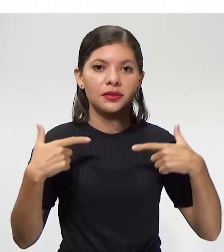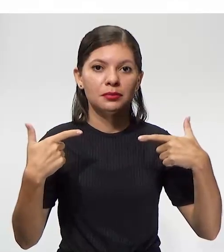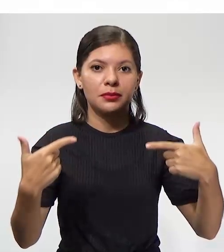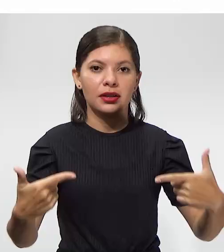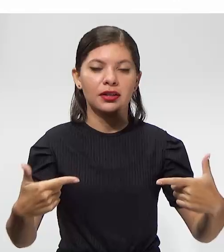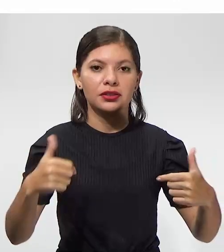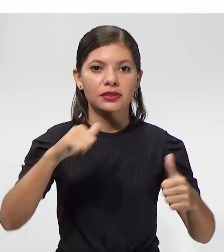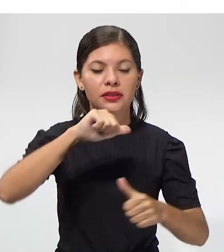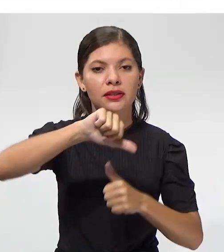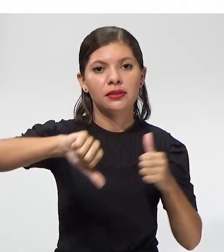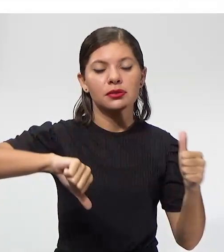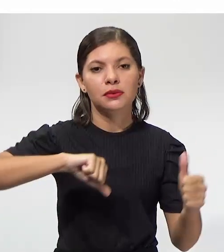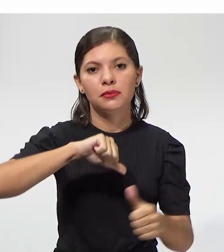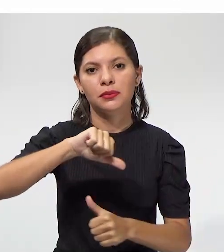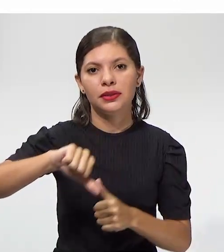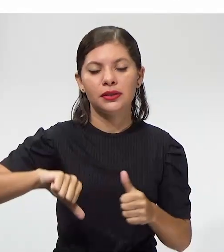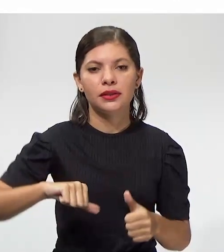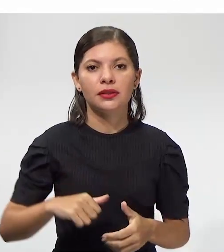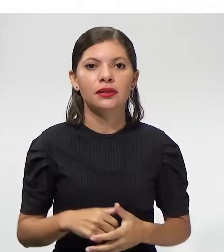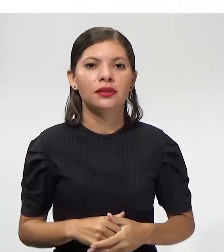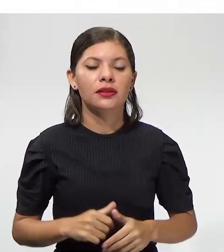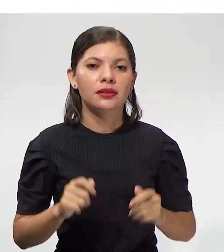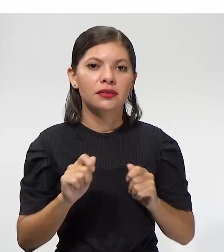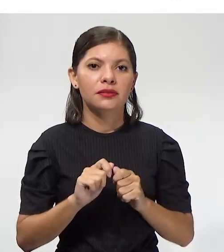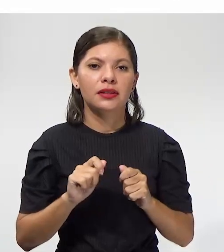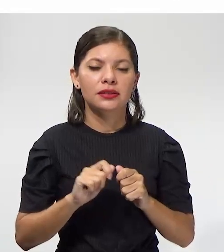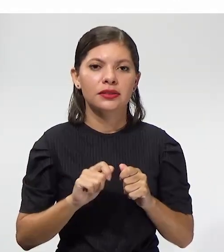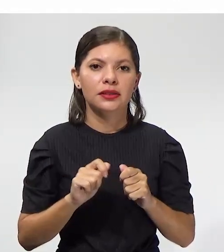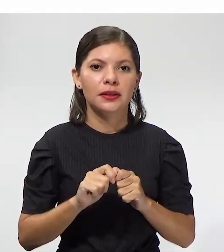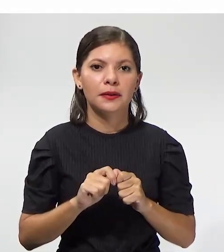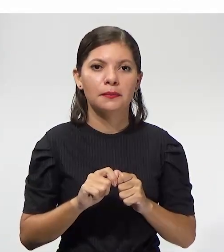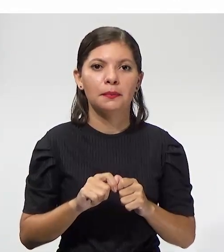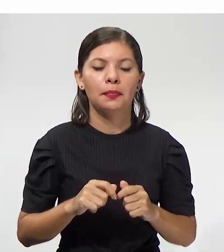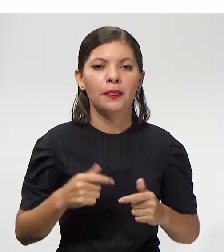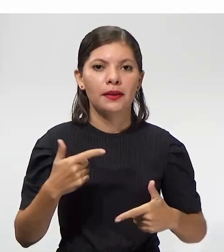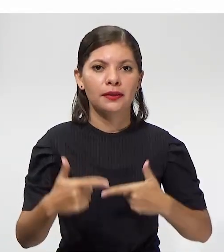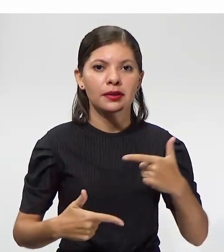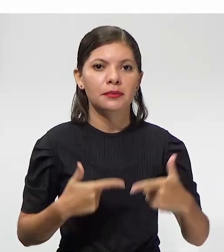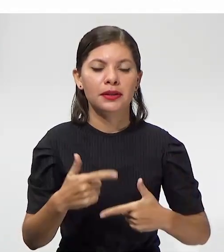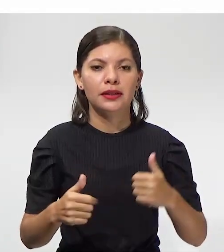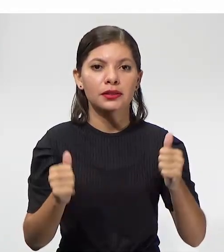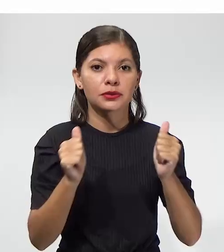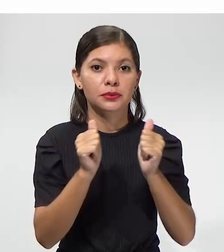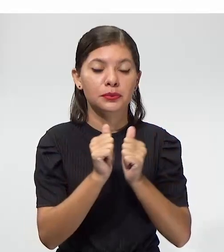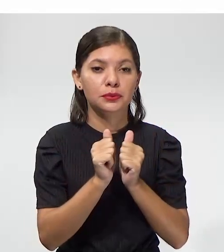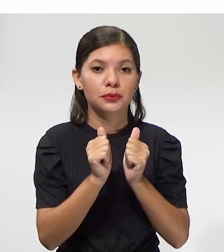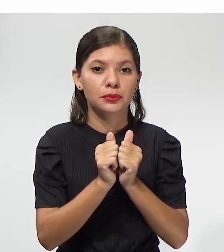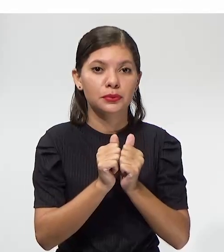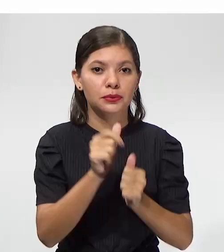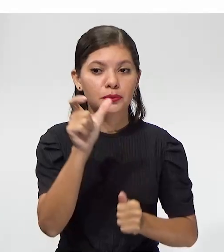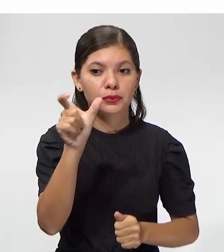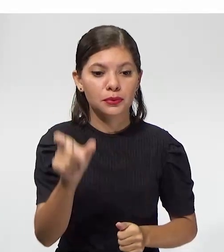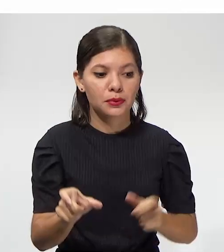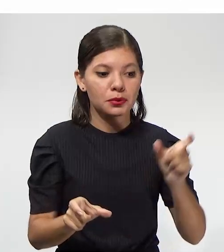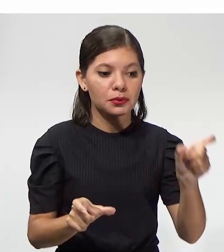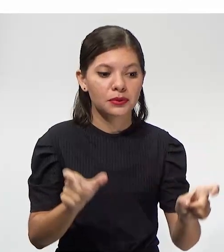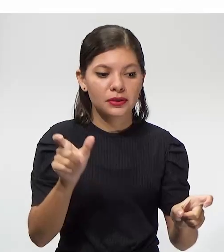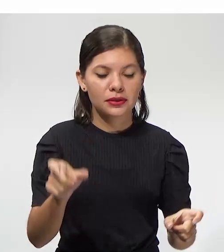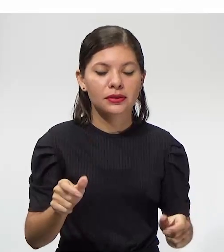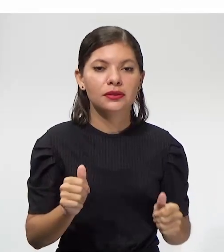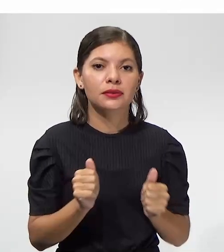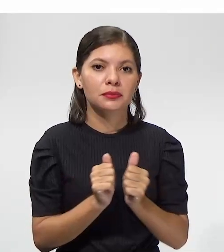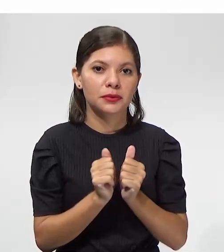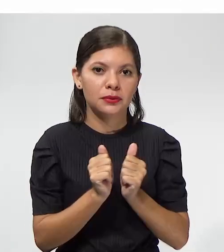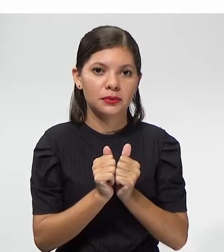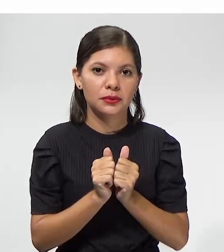os nossos talentos e fazer um movimento para trabalhar junto com alguém, junto com outras pessoas. Então, esse é um